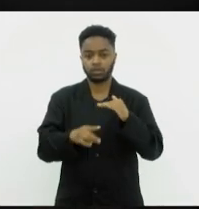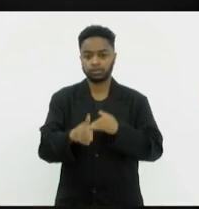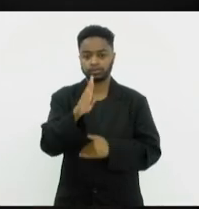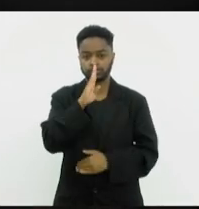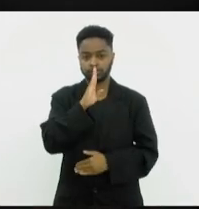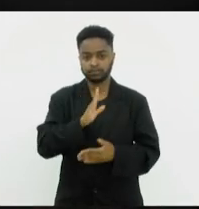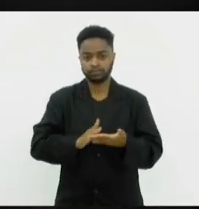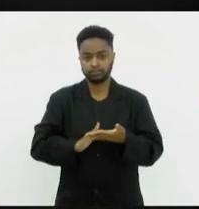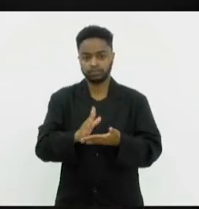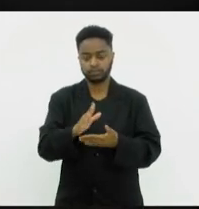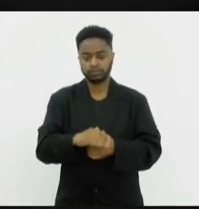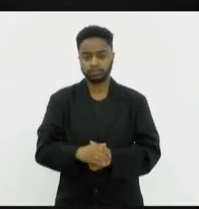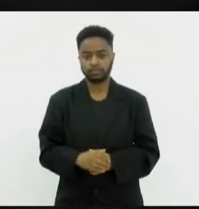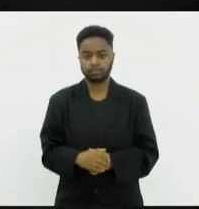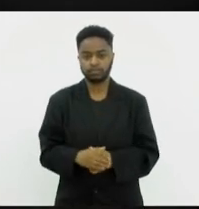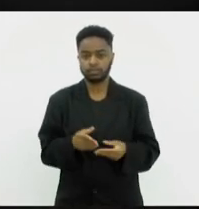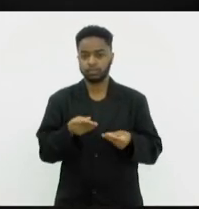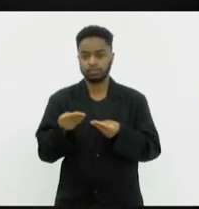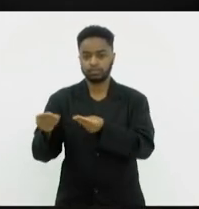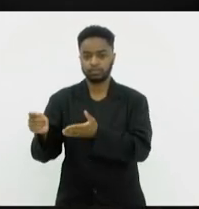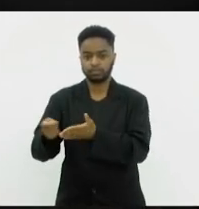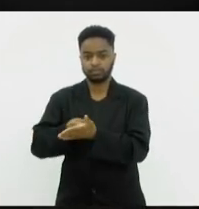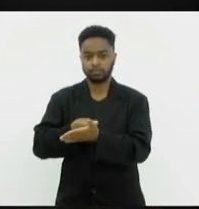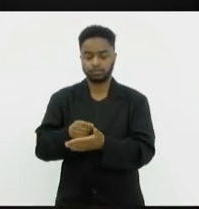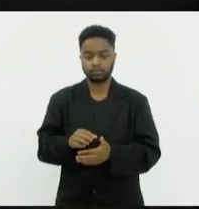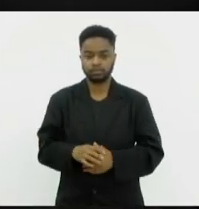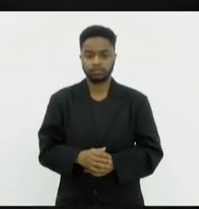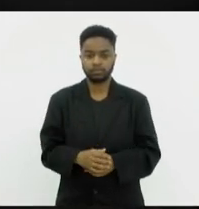estão. Aprovado, vai autógrafo.